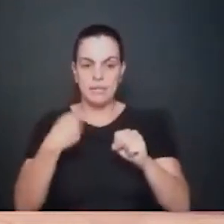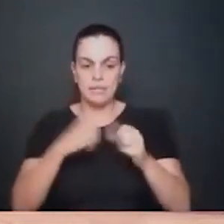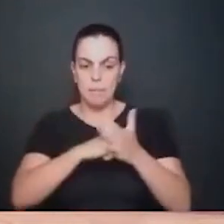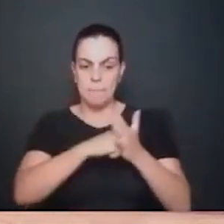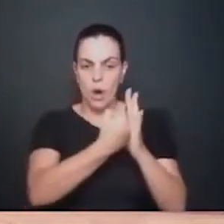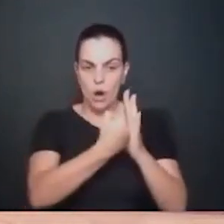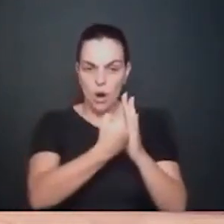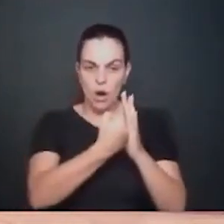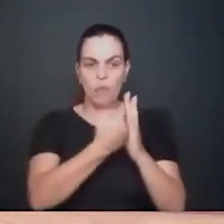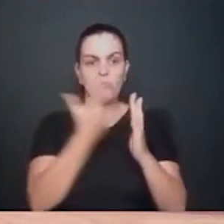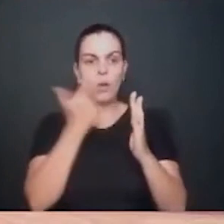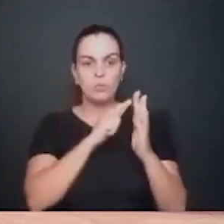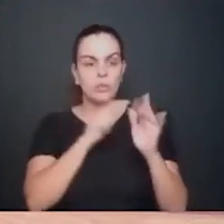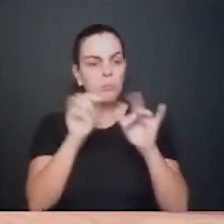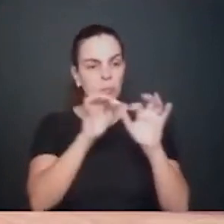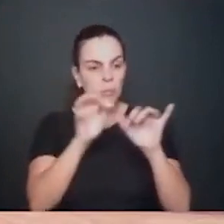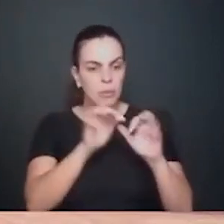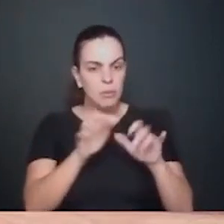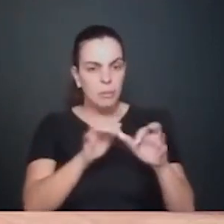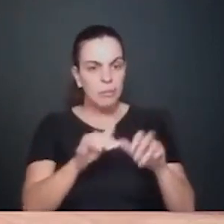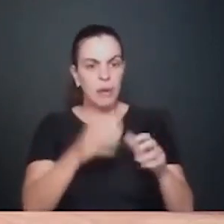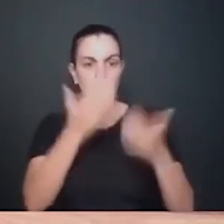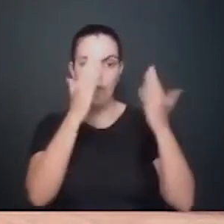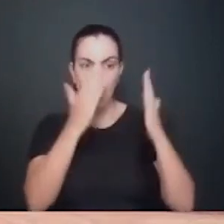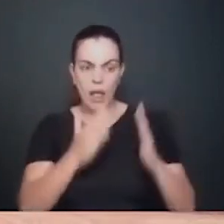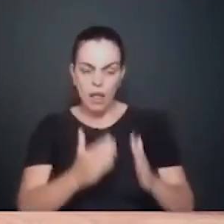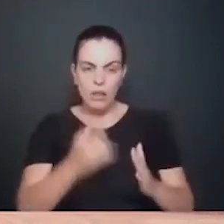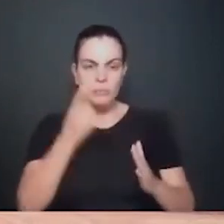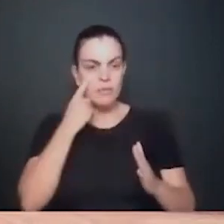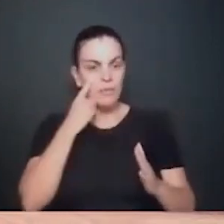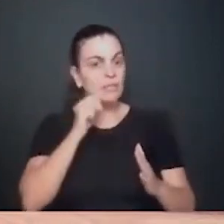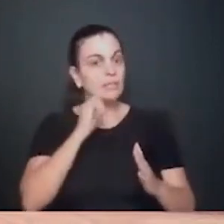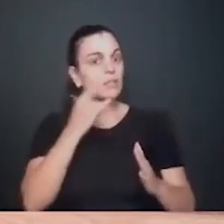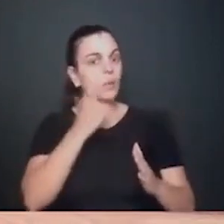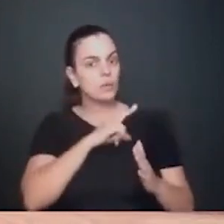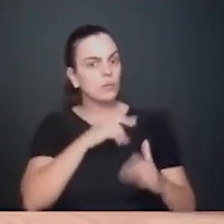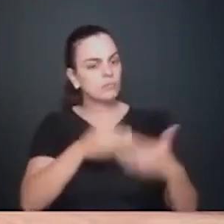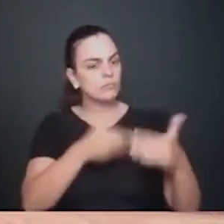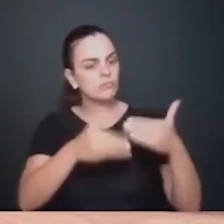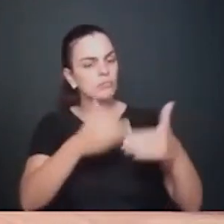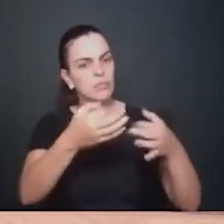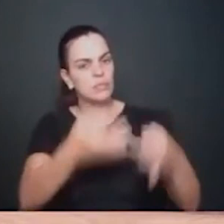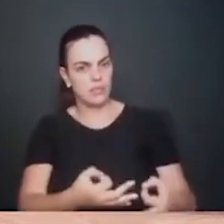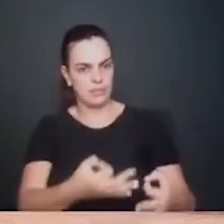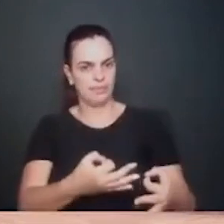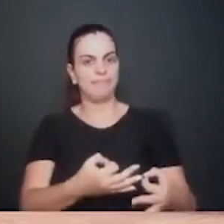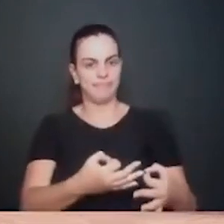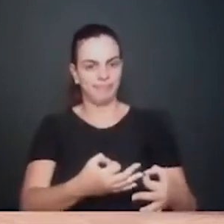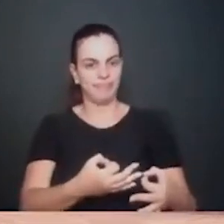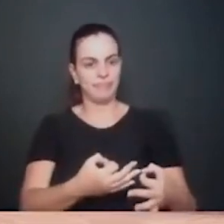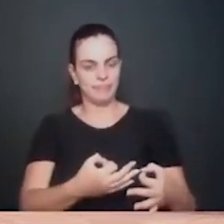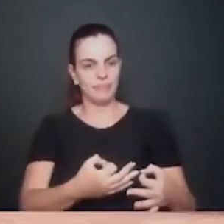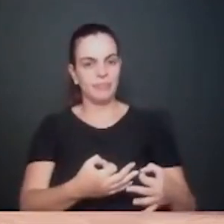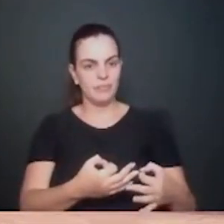a implantação e a verificação se ele está rodando de forma correta, ainda que isso seja feito de forma